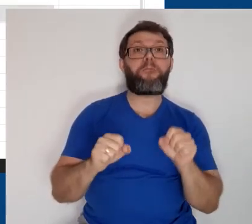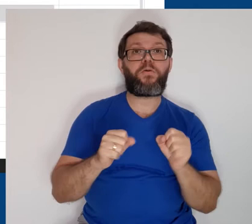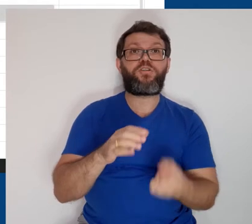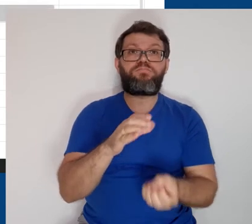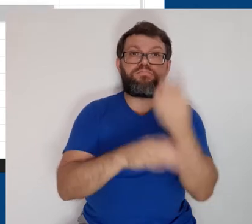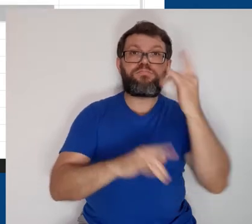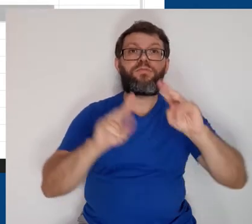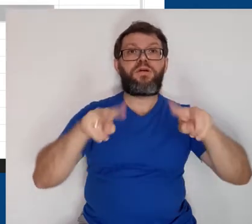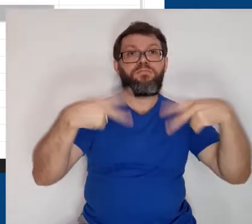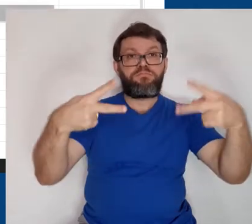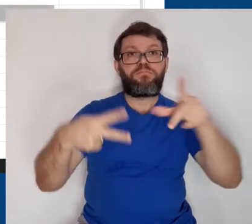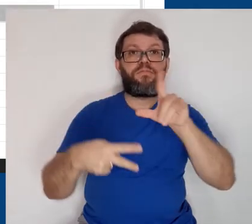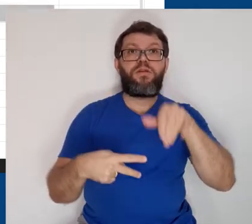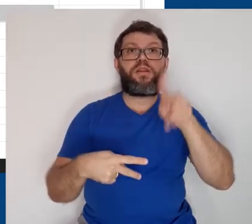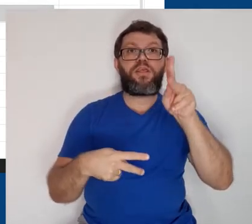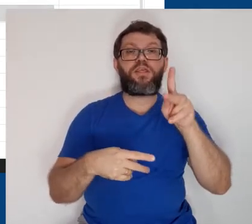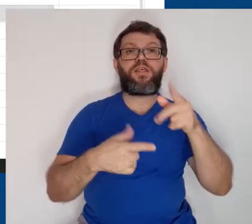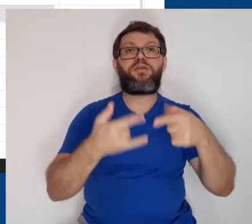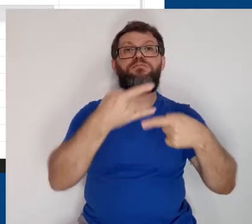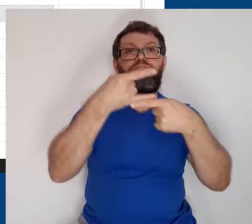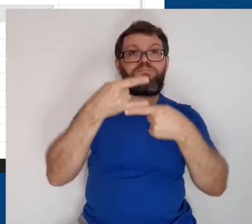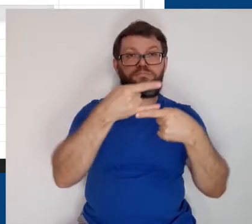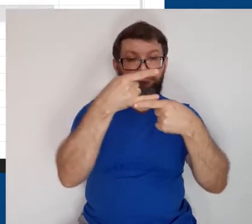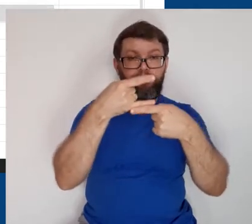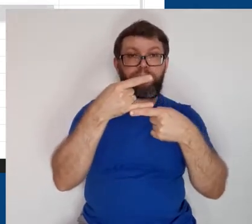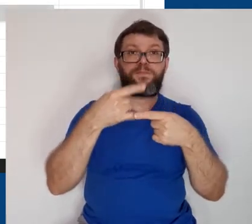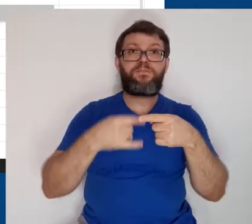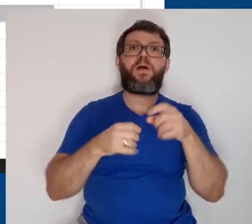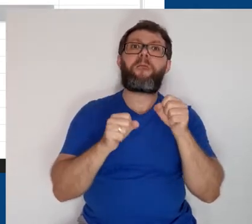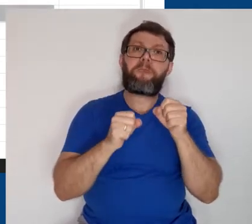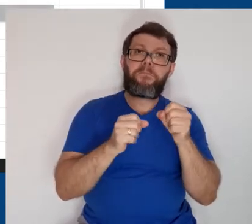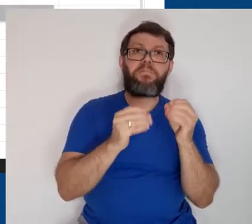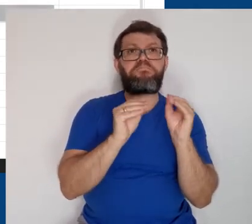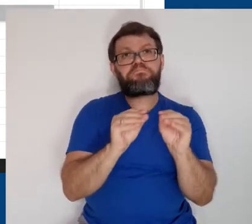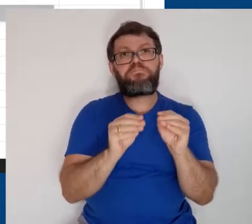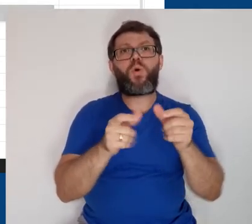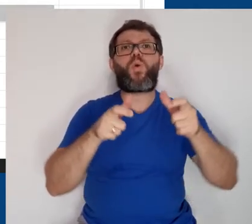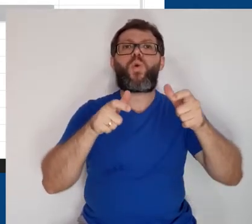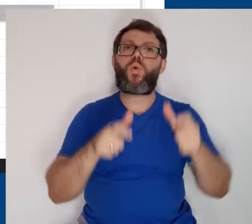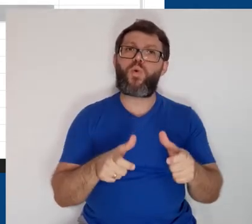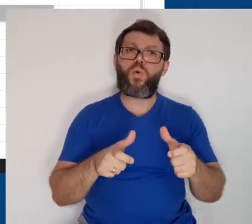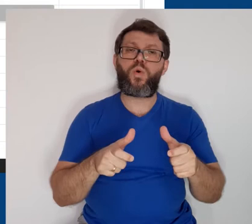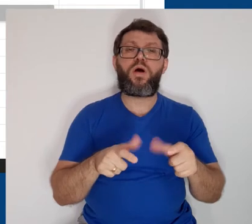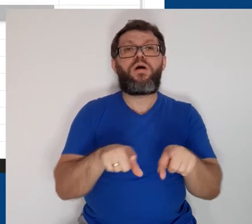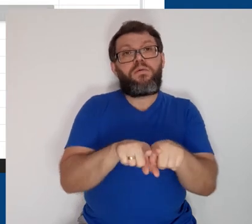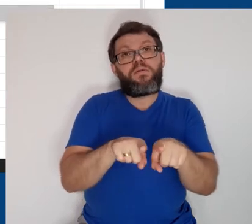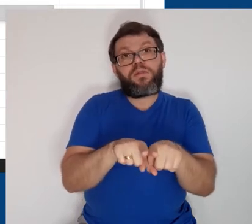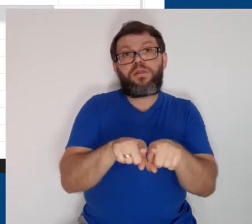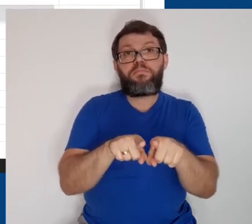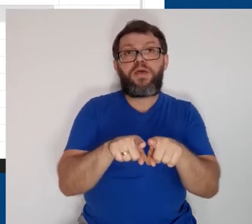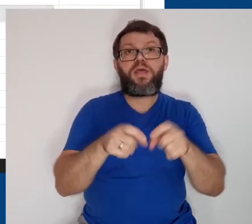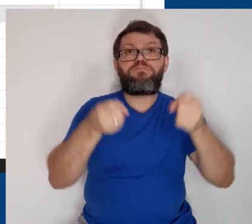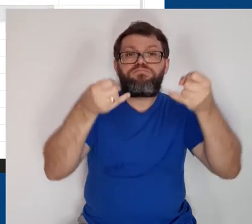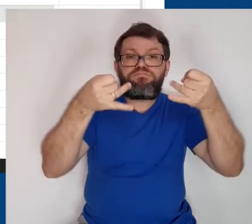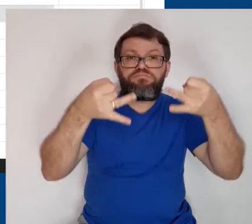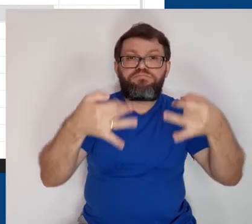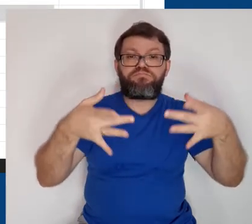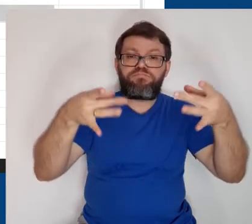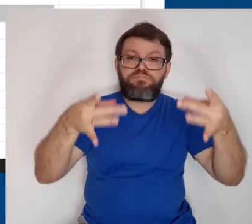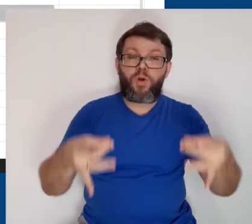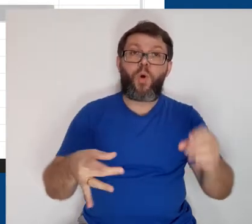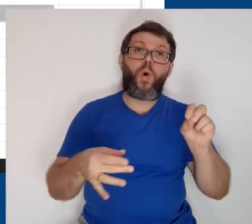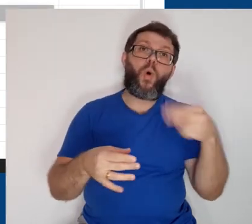abaixo podemos criar o link de uma videoconferência do Google Meet clicando no botão Podemos adicionar um local